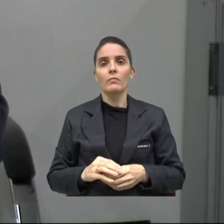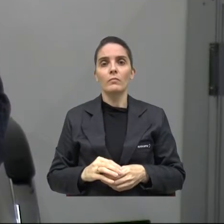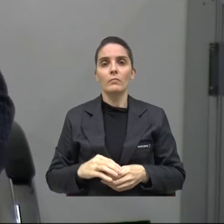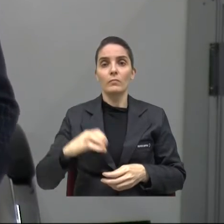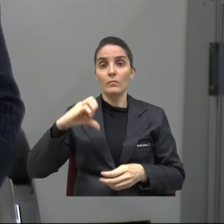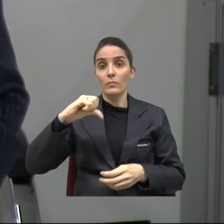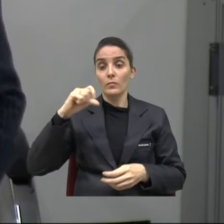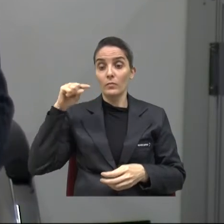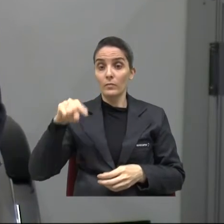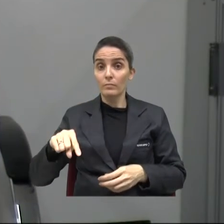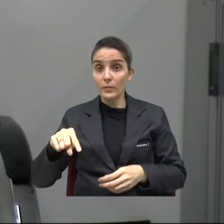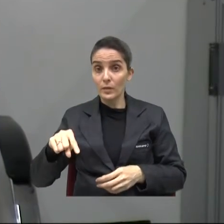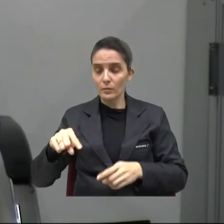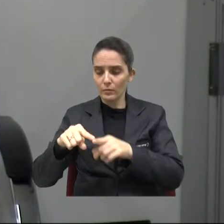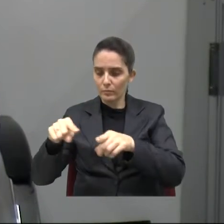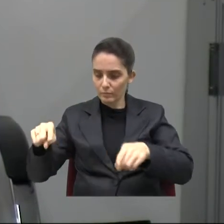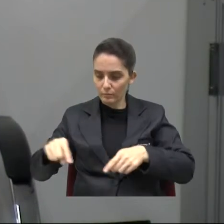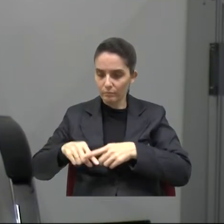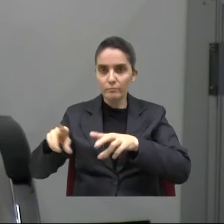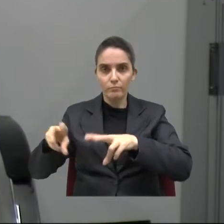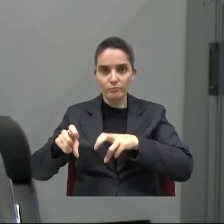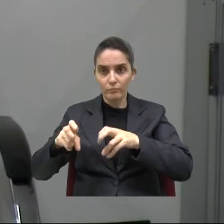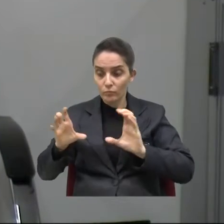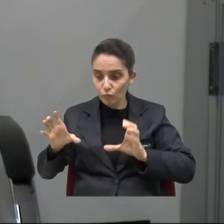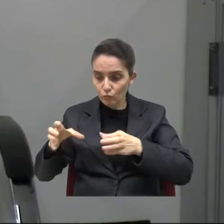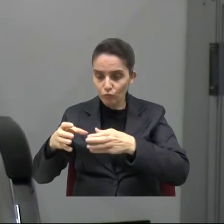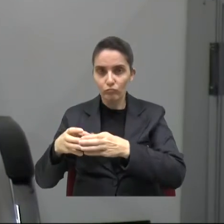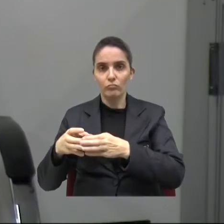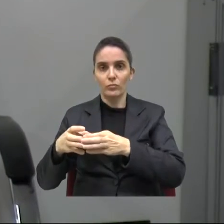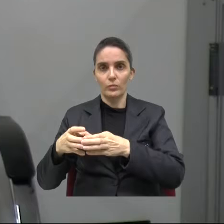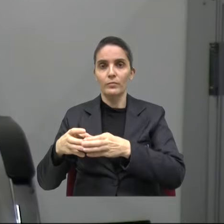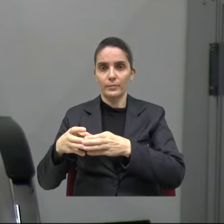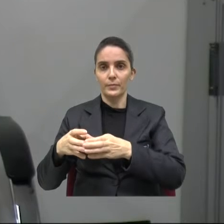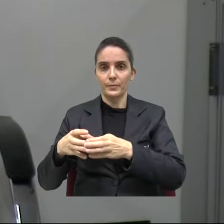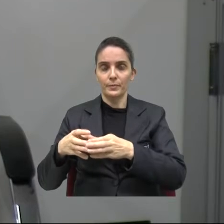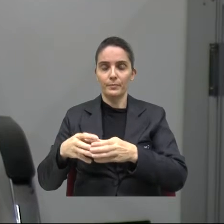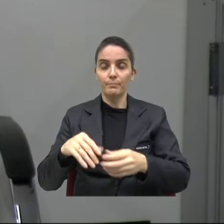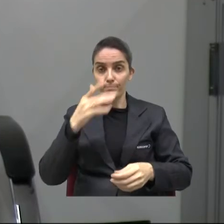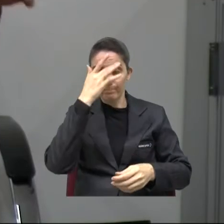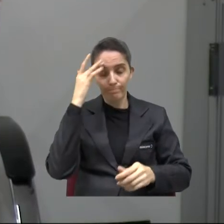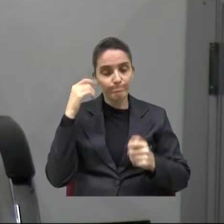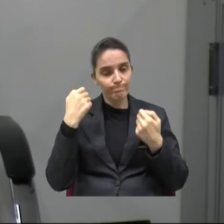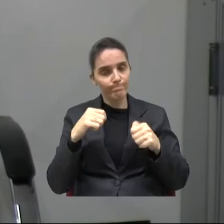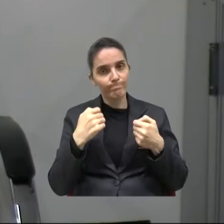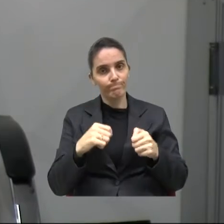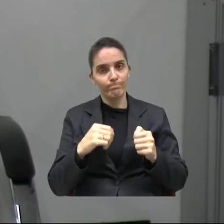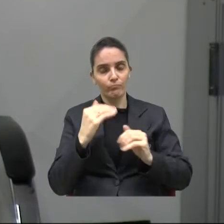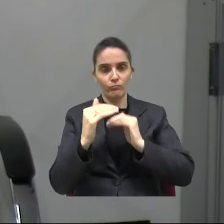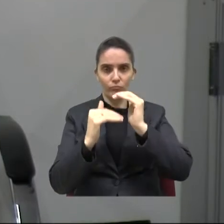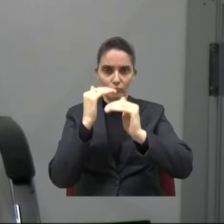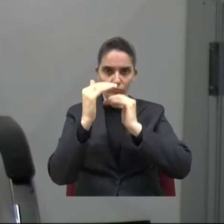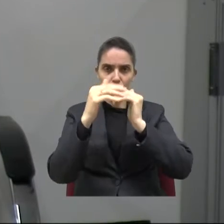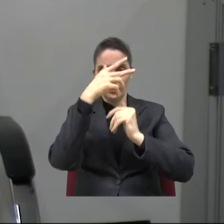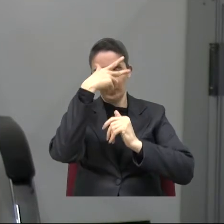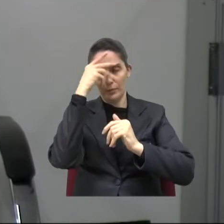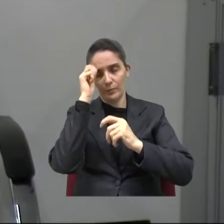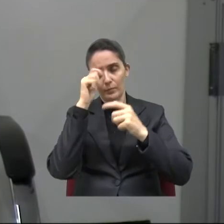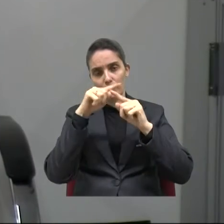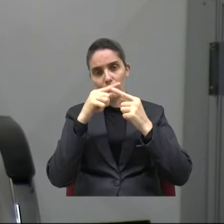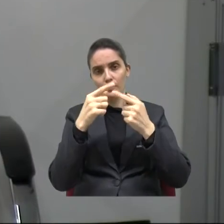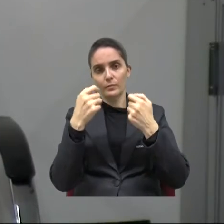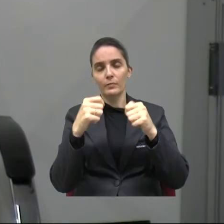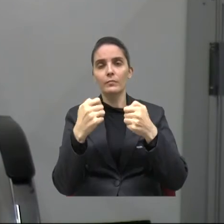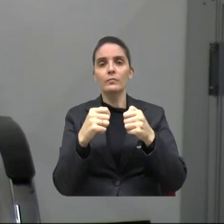9.000 chácaras, que estamos tratando de quase 30.000 pessoas que carecem disso. Está avançando bem na Prefeitura, mas tem